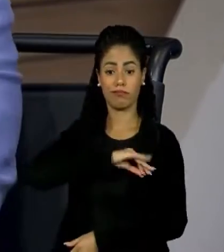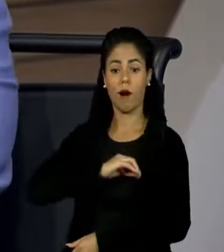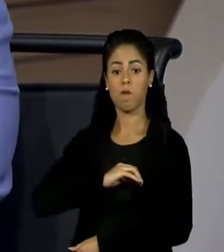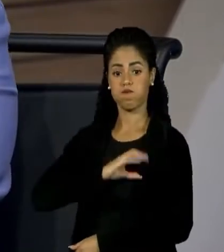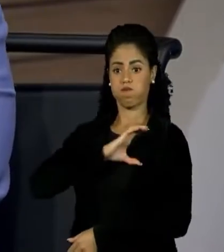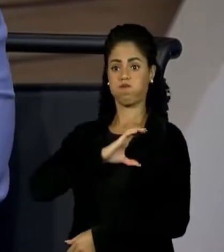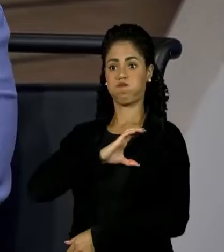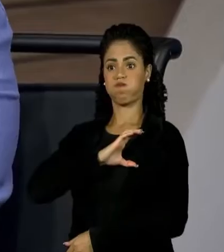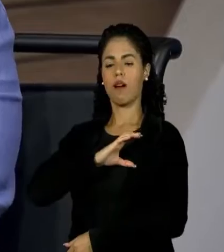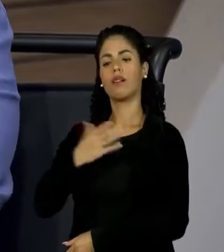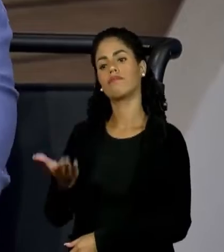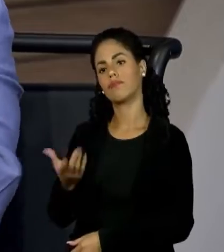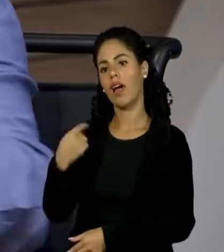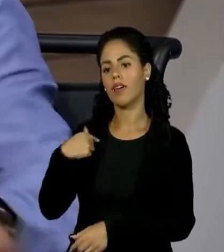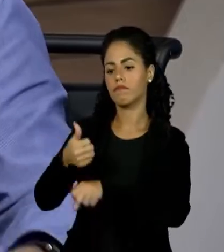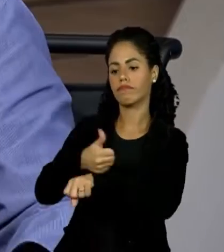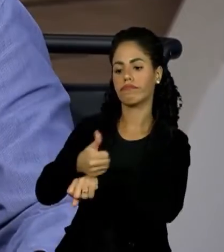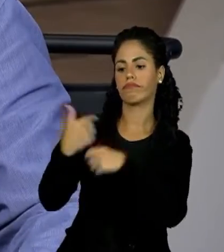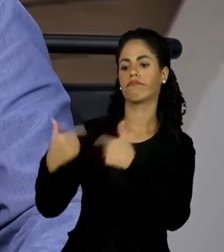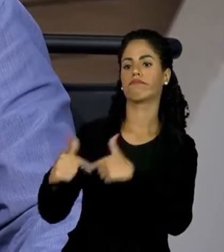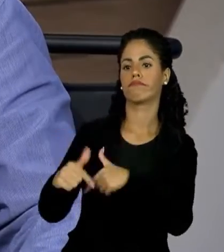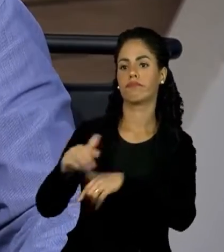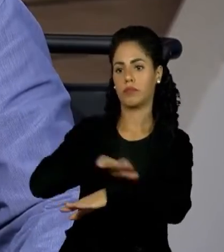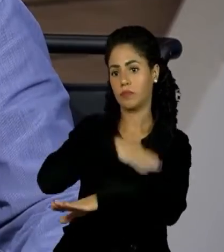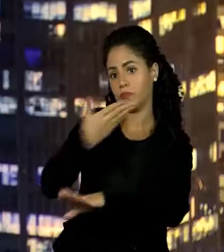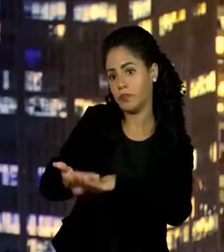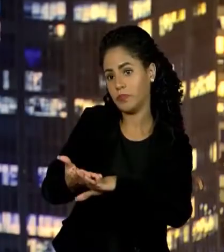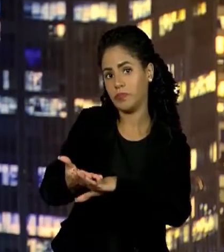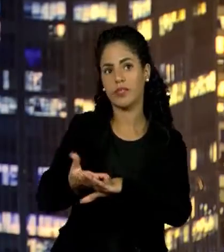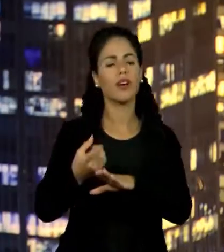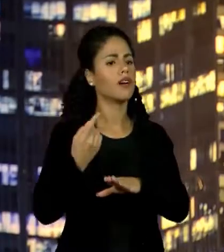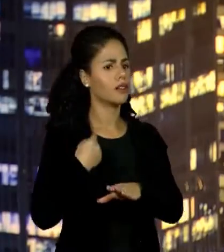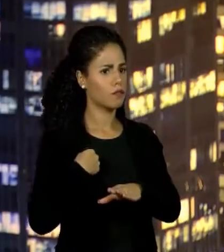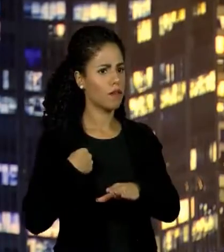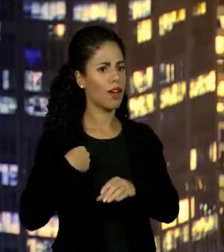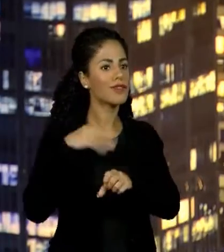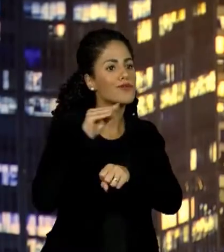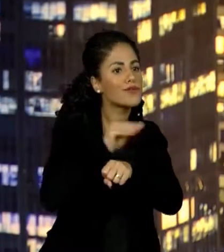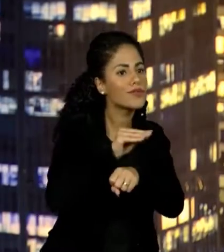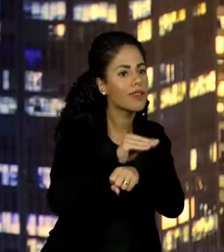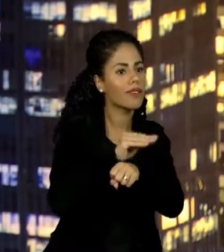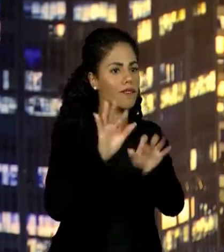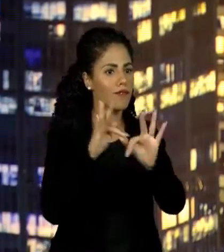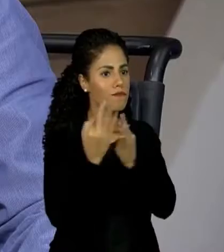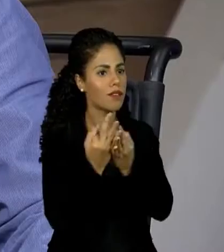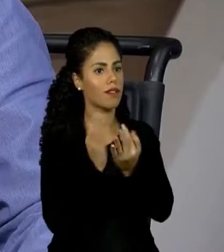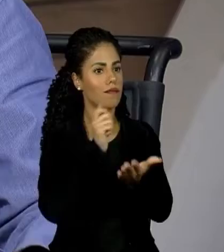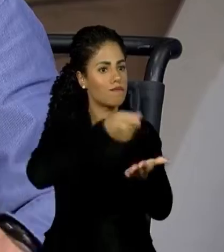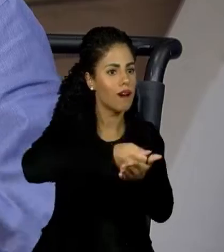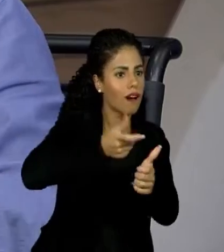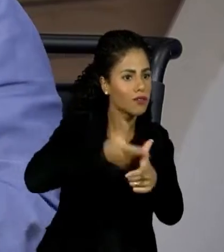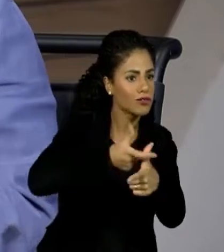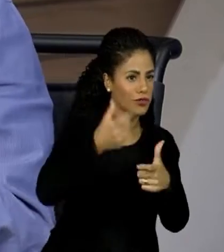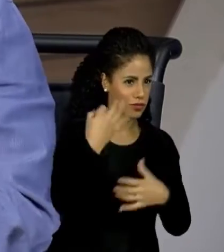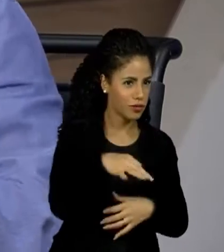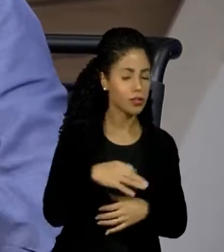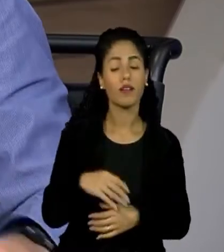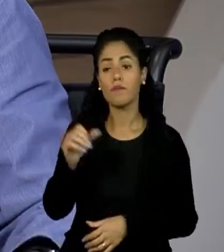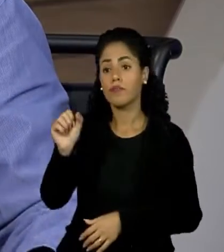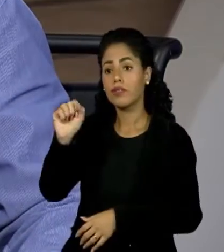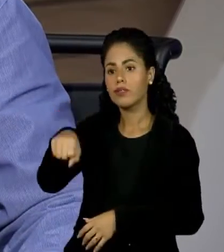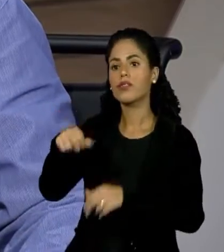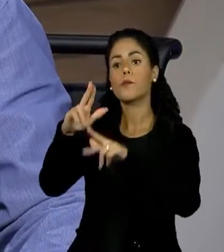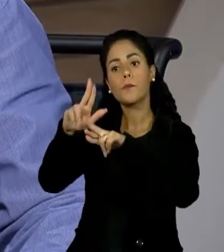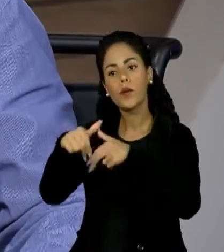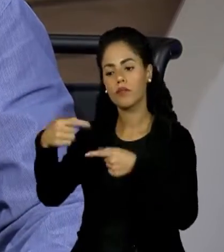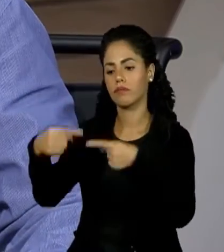como é que ele vai exercer a sua atividade em tempo integral? Sustentar sua família, pagar suas contas, né, como todos nós. Exatamente. Né? E por isso que essa ideia de que política não